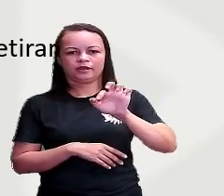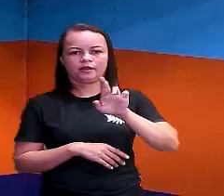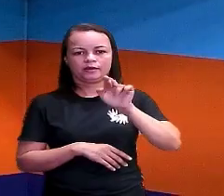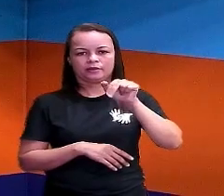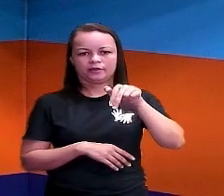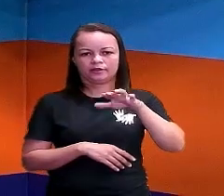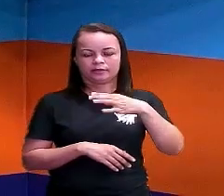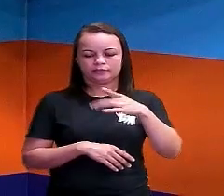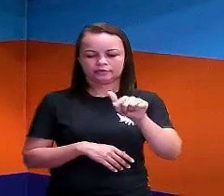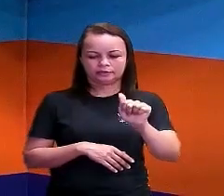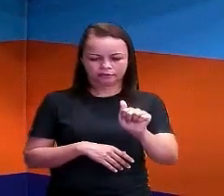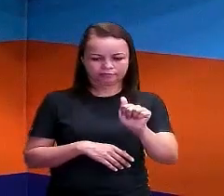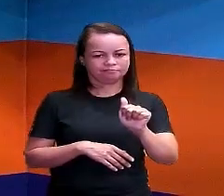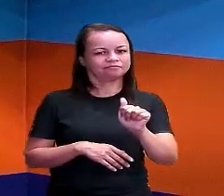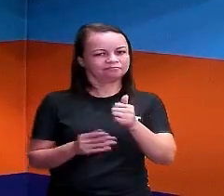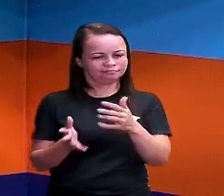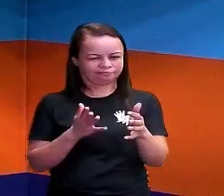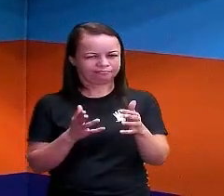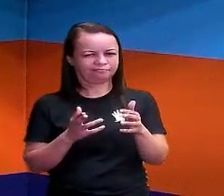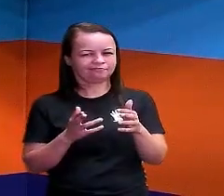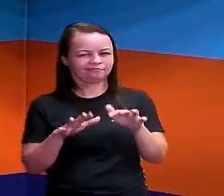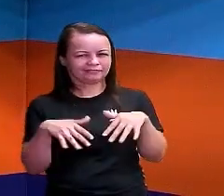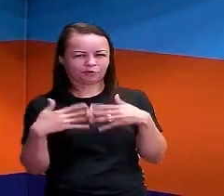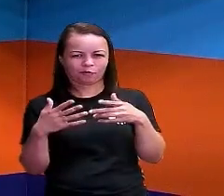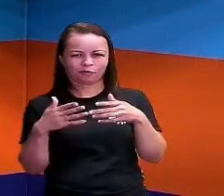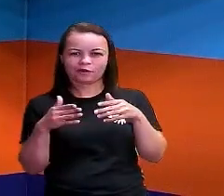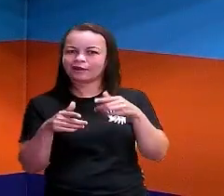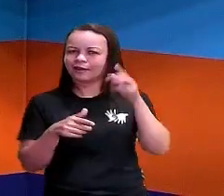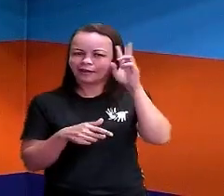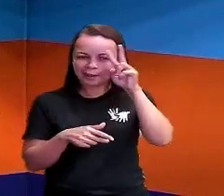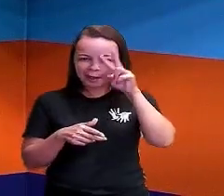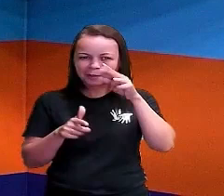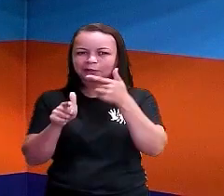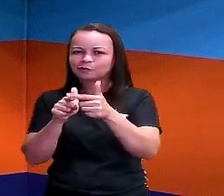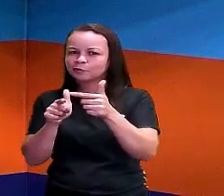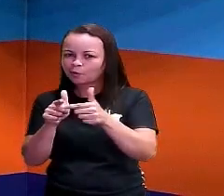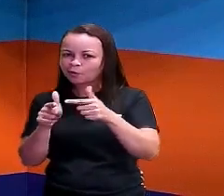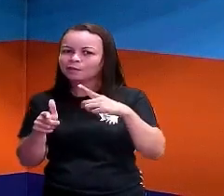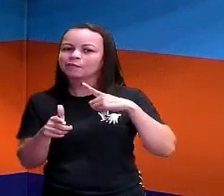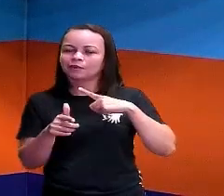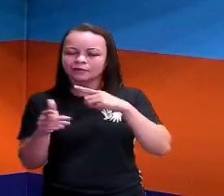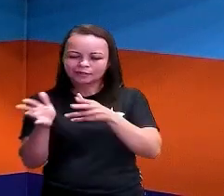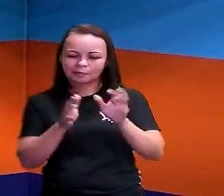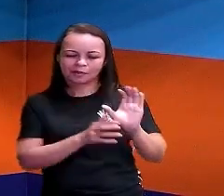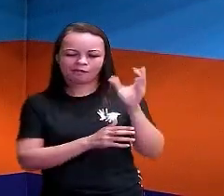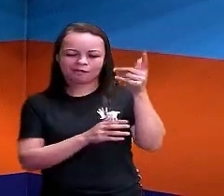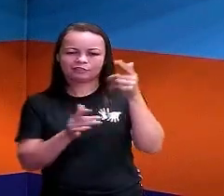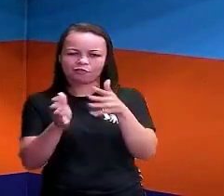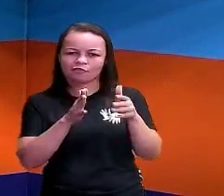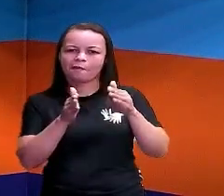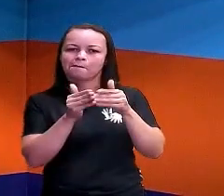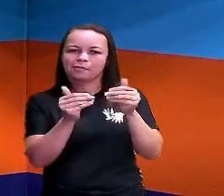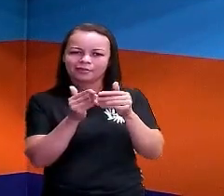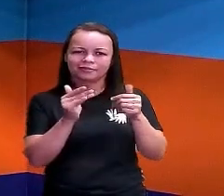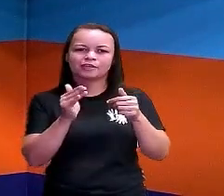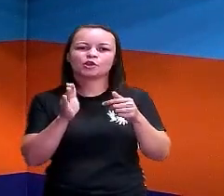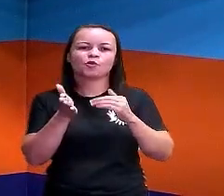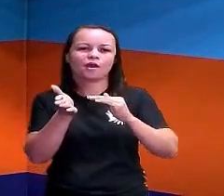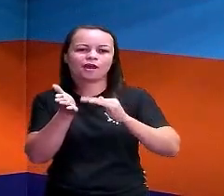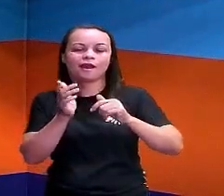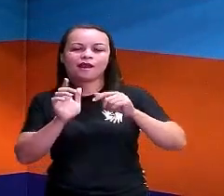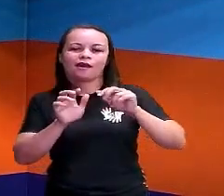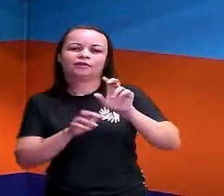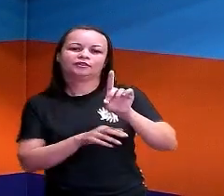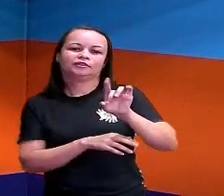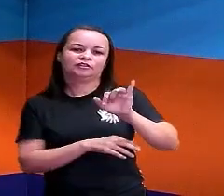que pediu no nosso problema, qual é a diferença, né? Entre as pontuações lá das 2 crianças que estavam lá brincando,